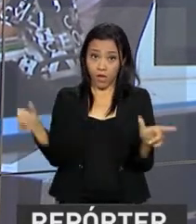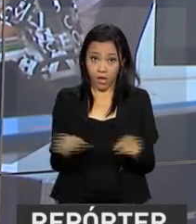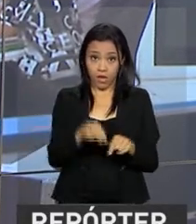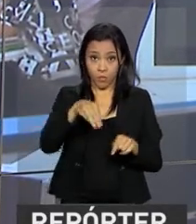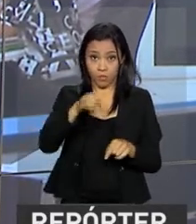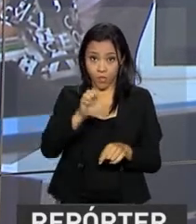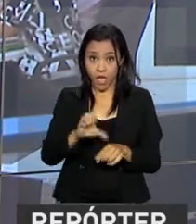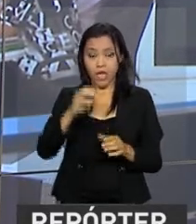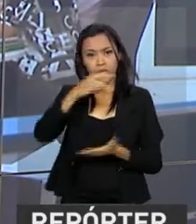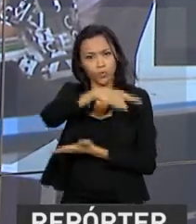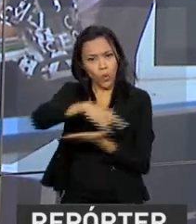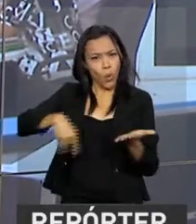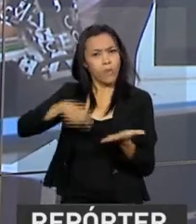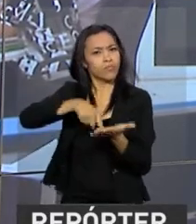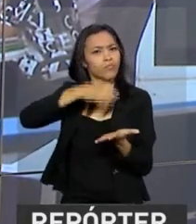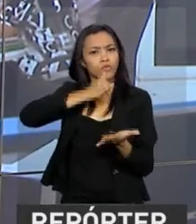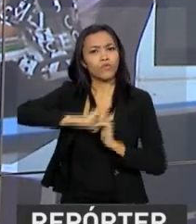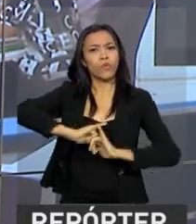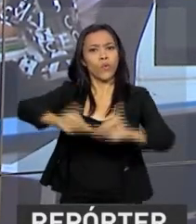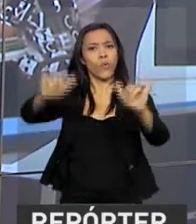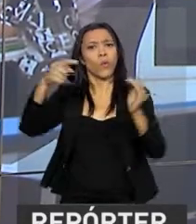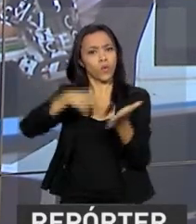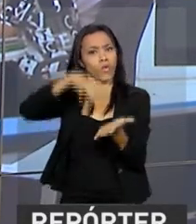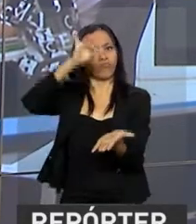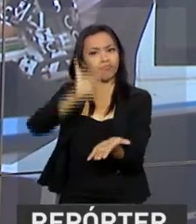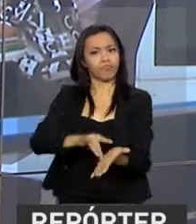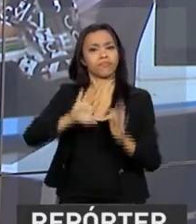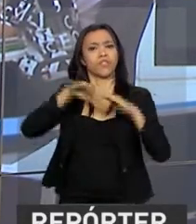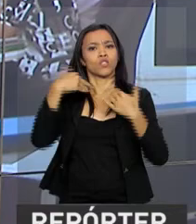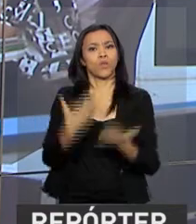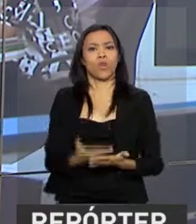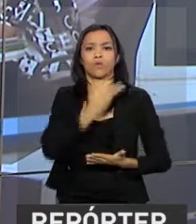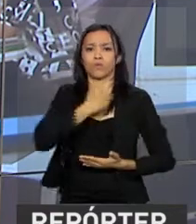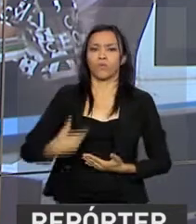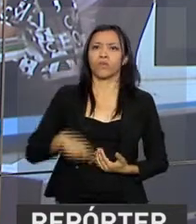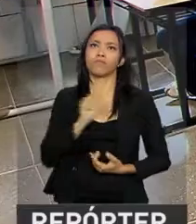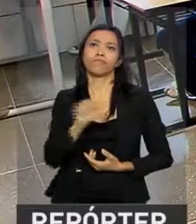uma portaria que institui o programa nas escolas públicas